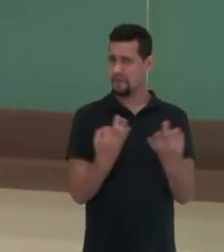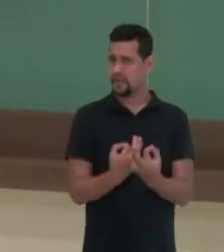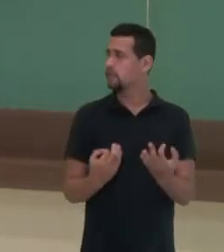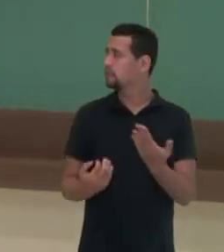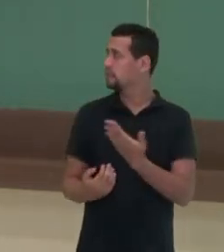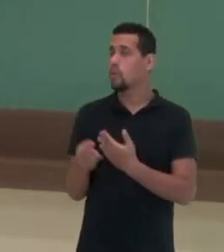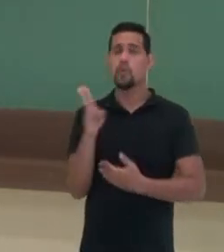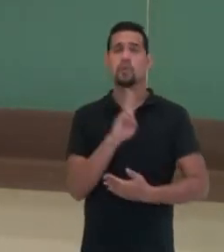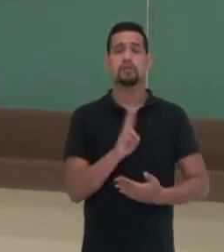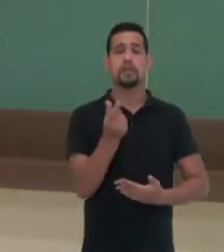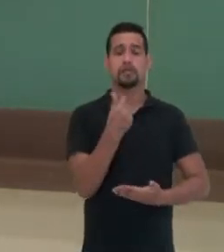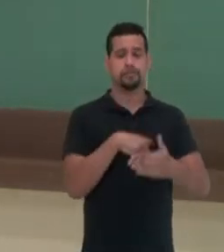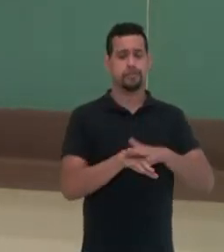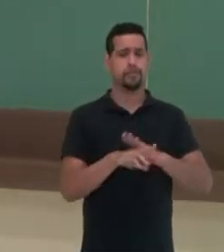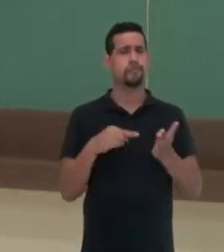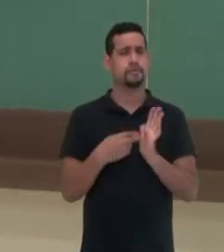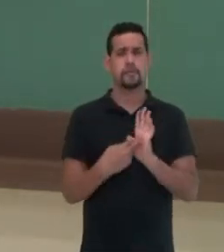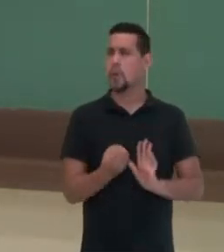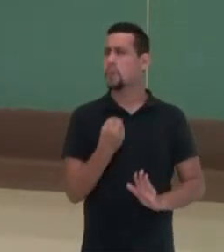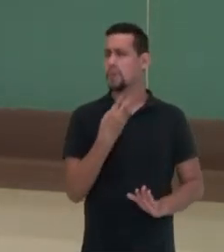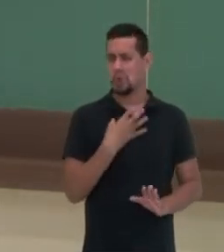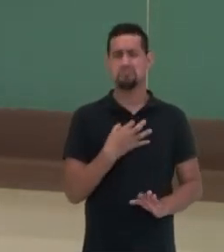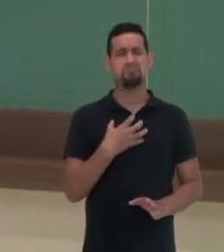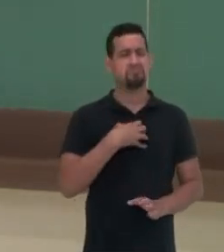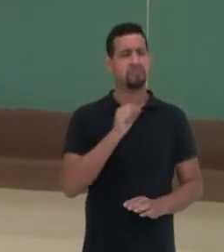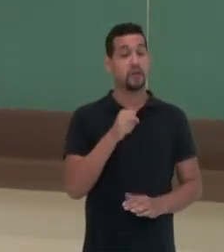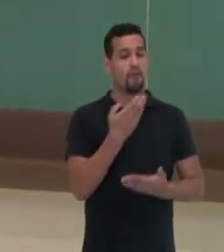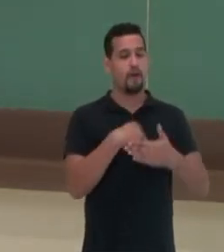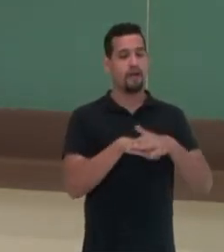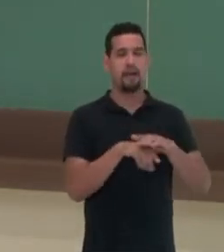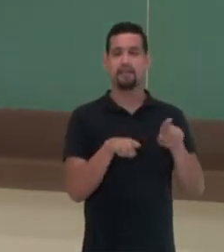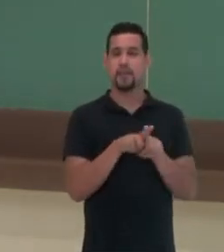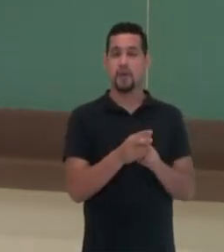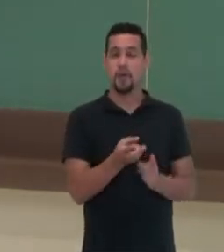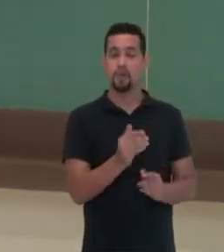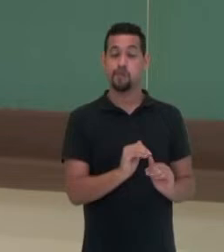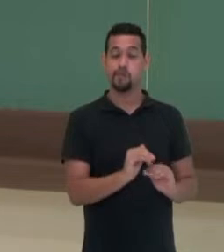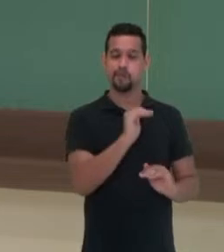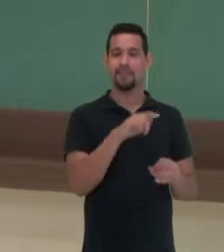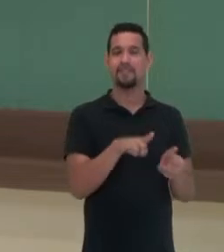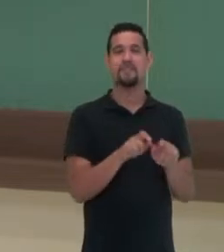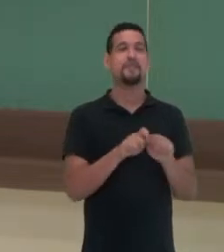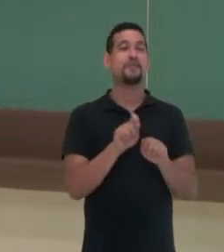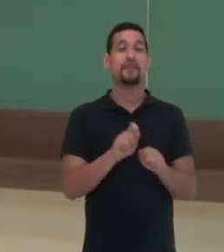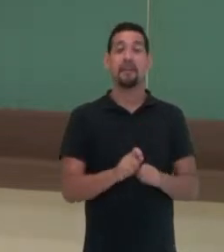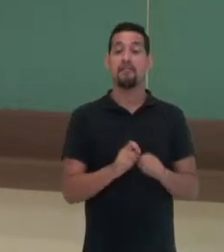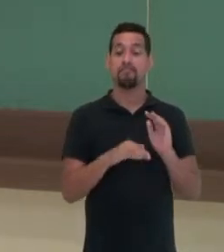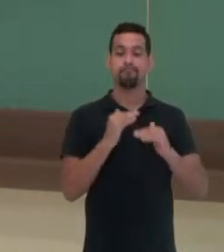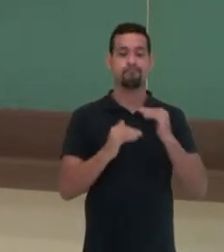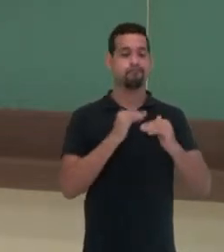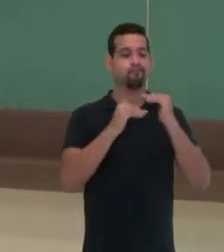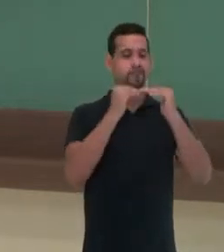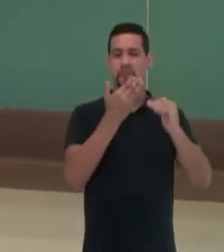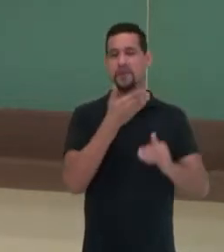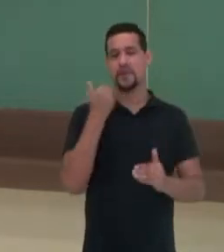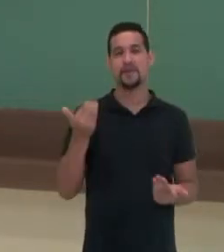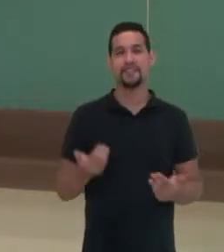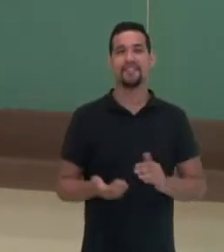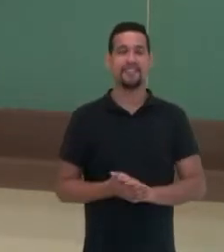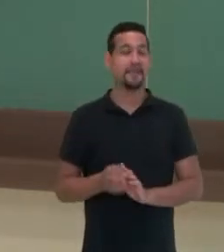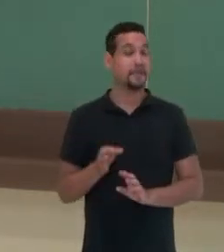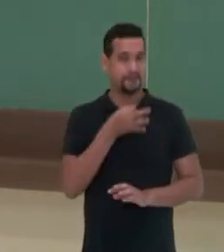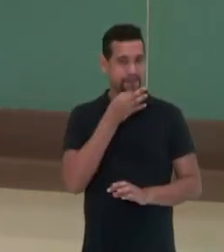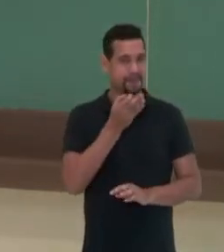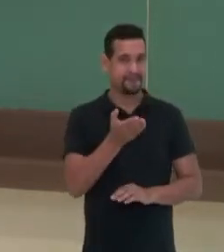ok? Aplicar dinheiro é um bom meio de guardar, de poupar e ainda de fazer ele crescer um pouco mais. Fica